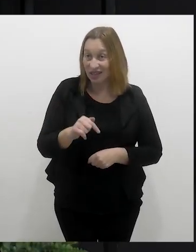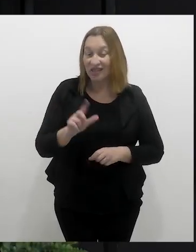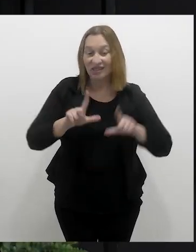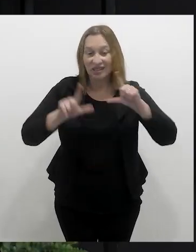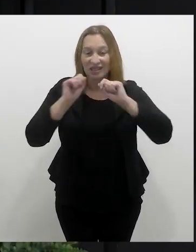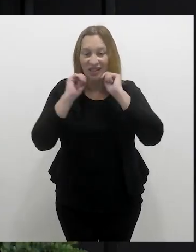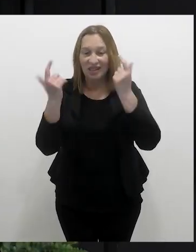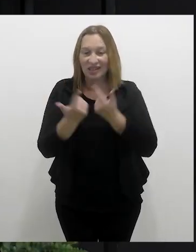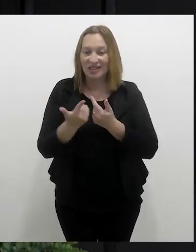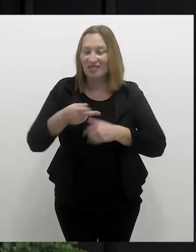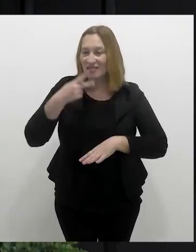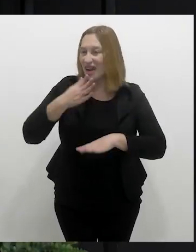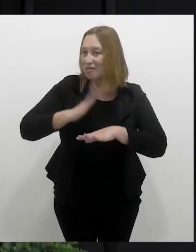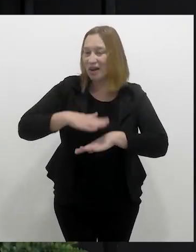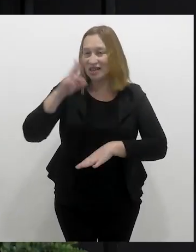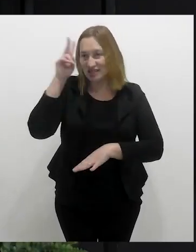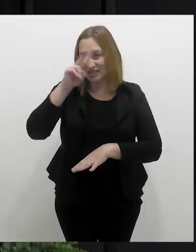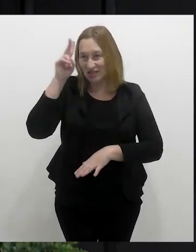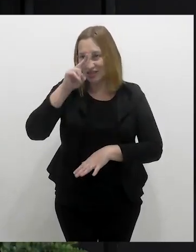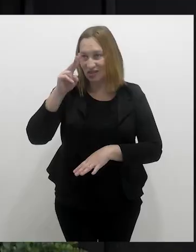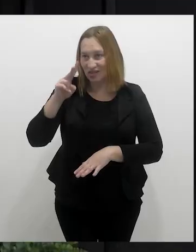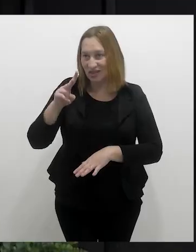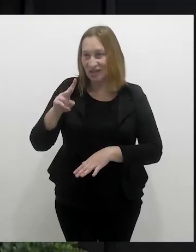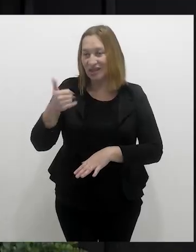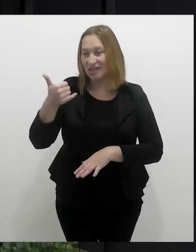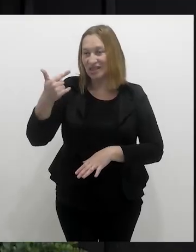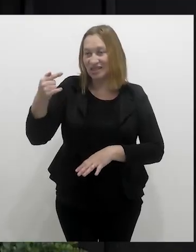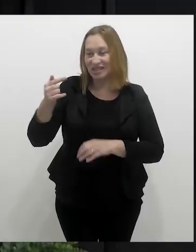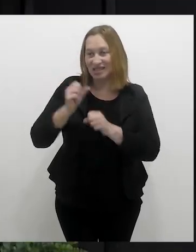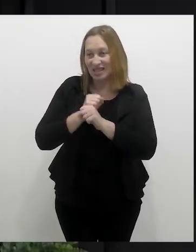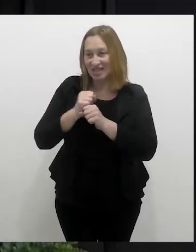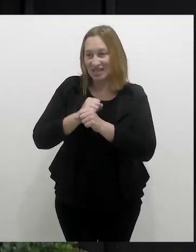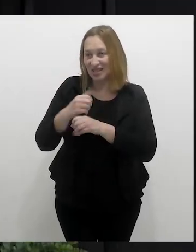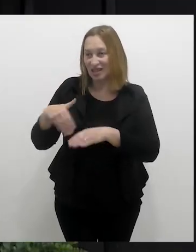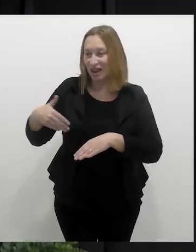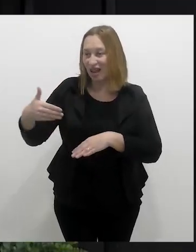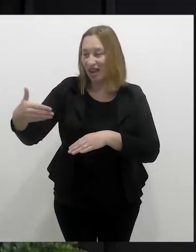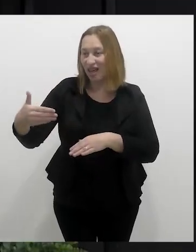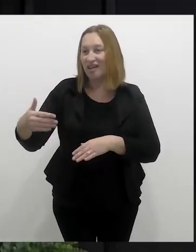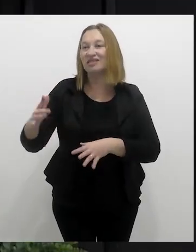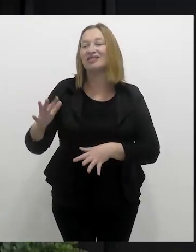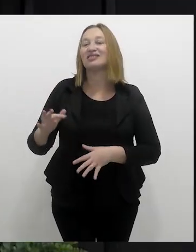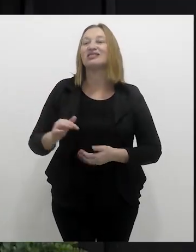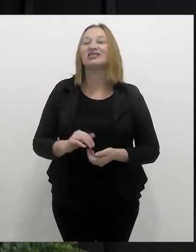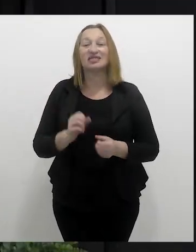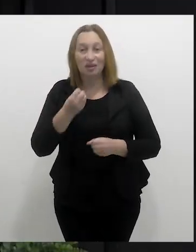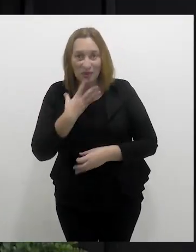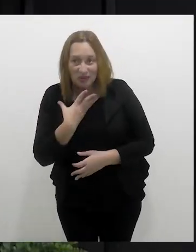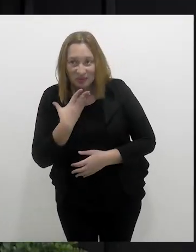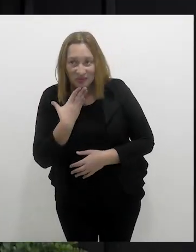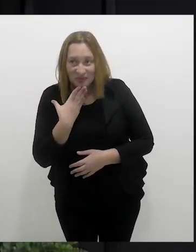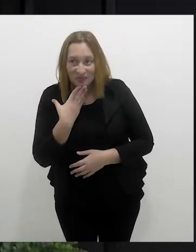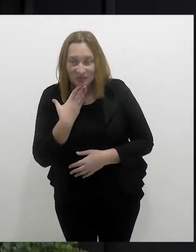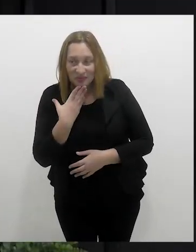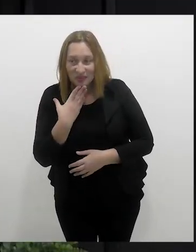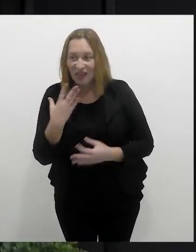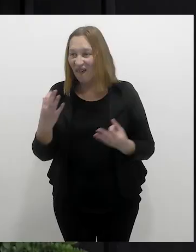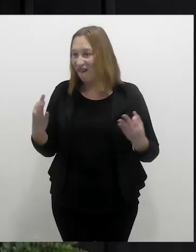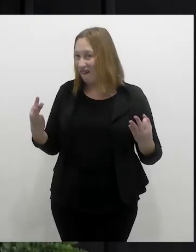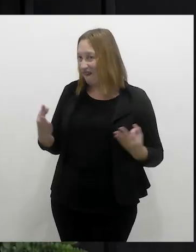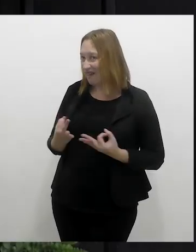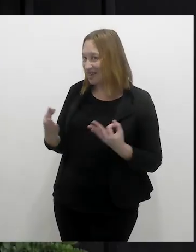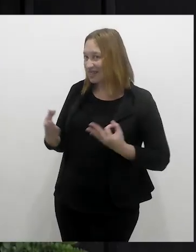possa voltar aqui na TV Alerj, contar mais histórias pelos próximos 17 anos que estão por vir, tá